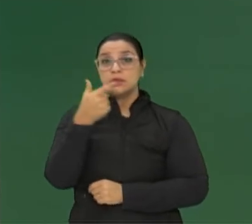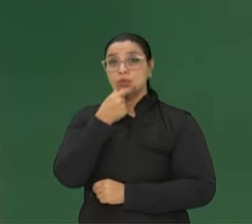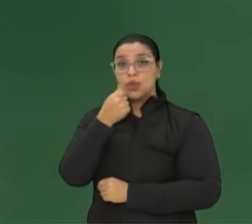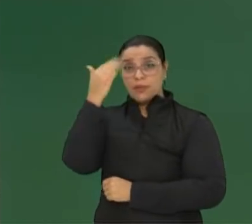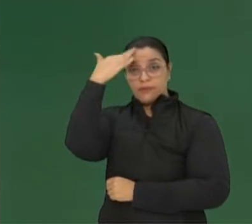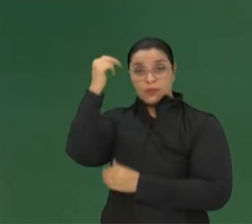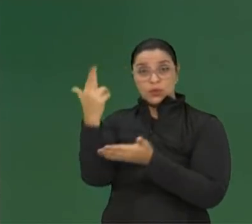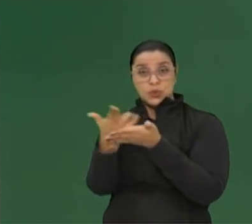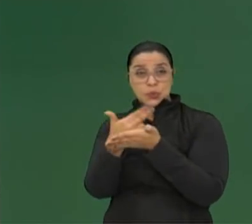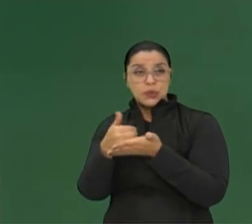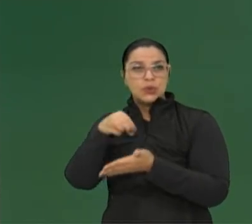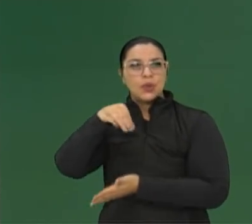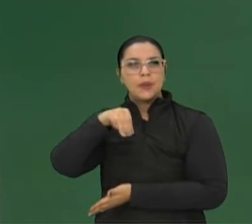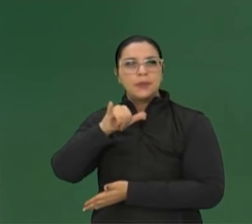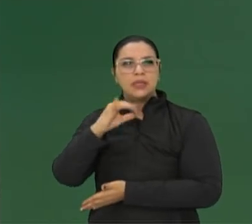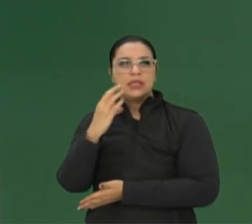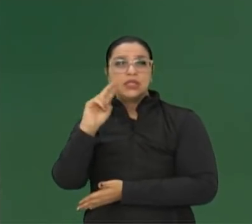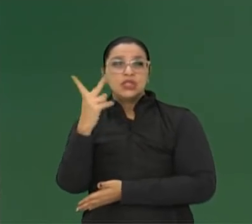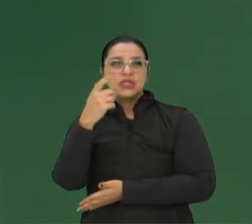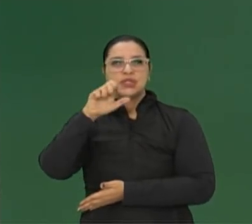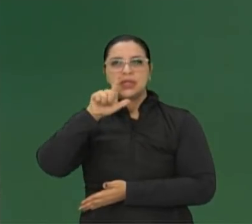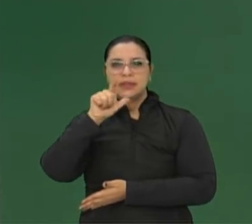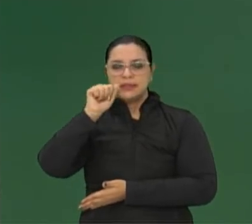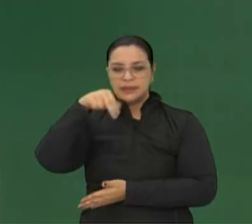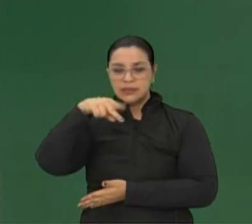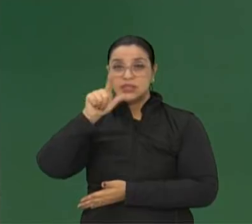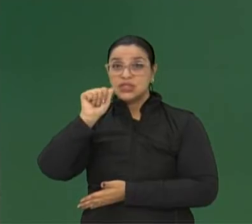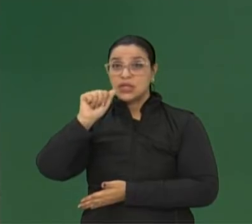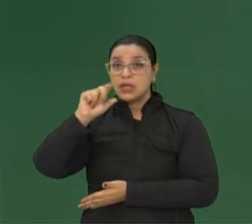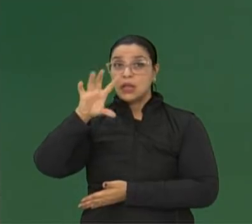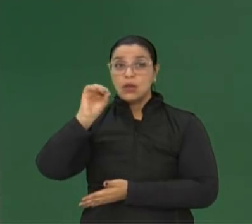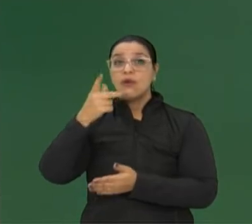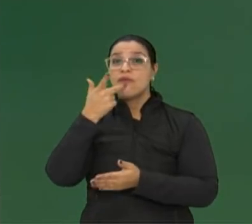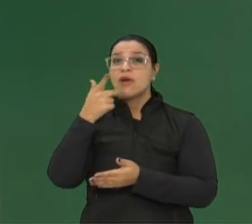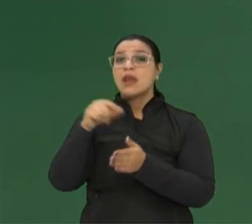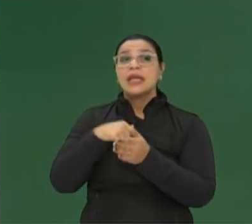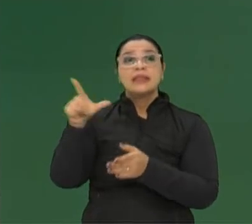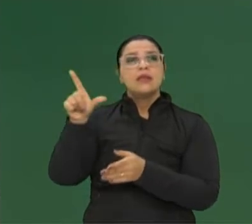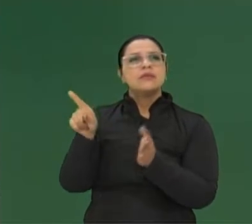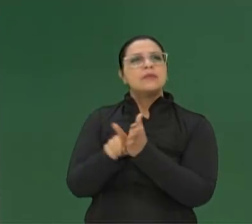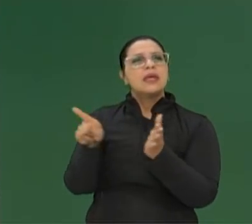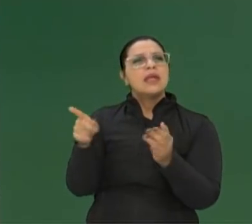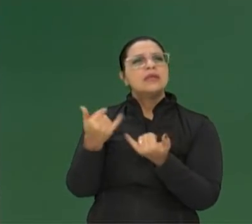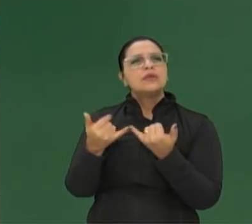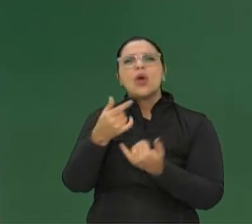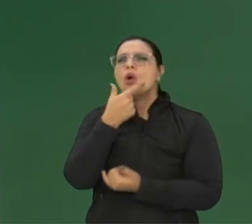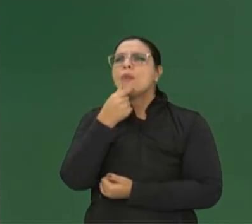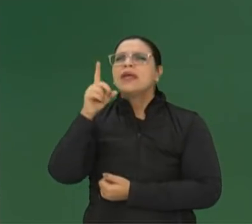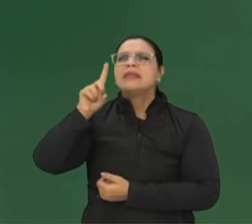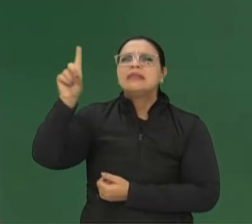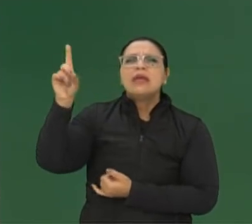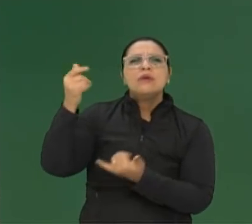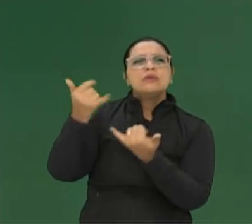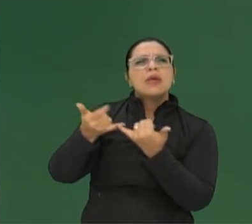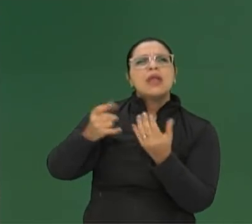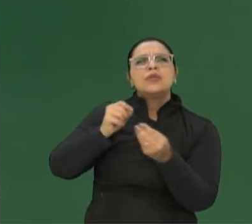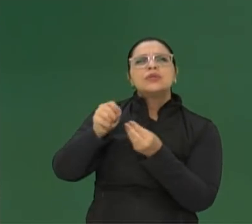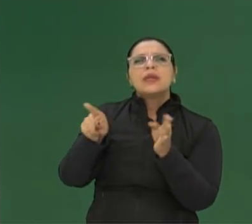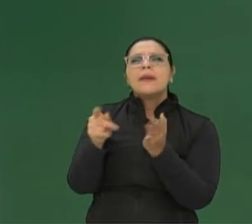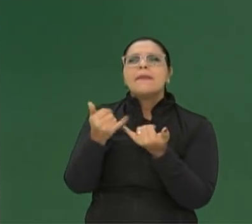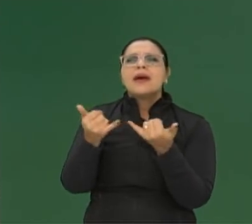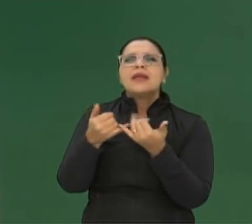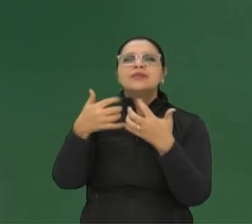ele dá a Deus uma forma humana, uma forma de um órgão humano, né? Tem de prestar atenção, né, olhar bem ali, você